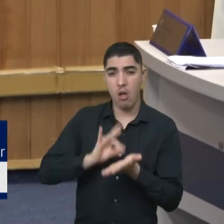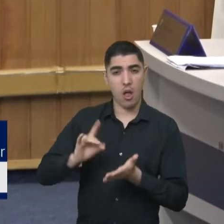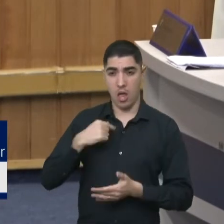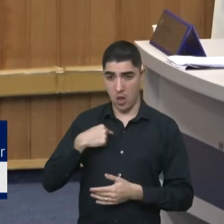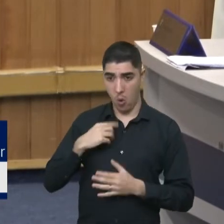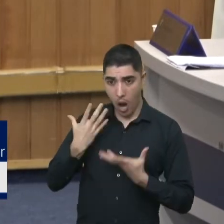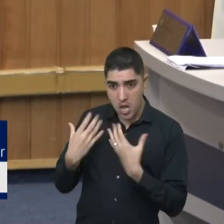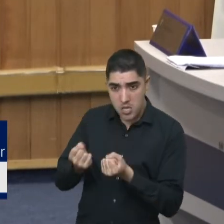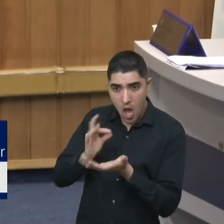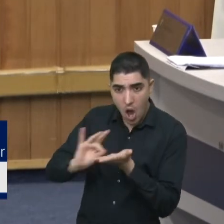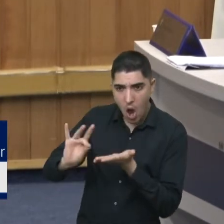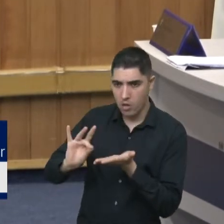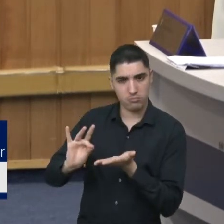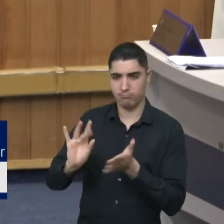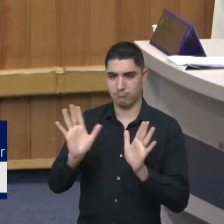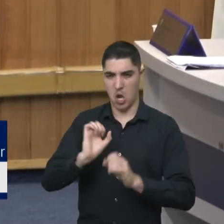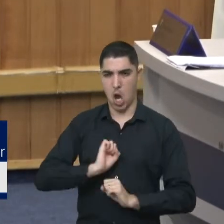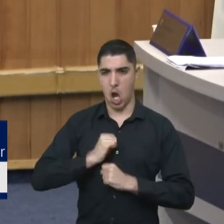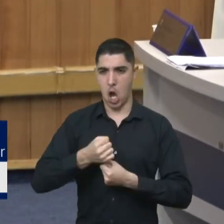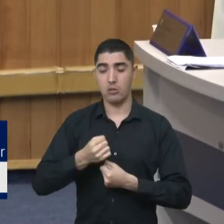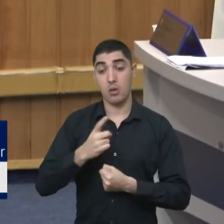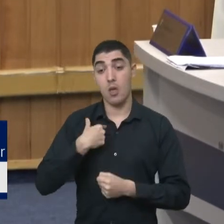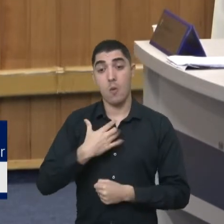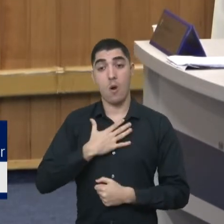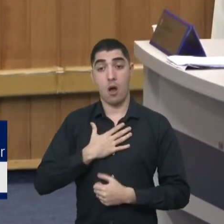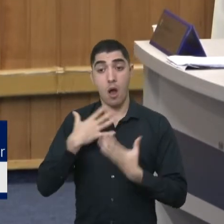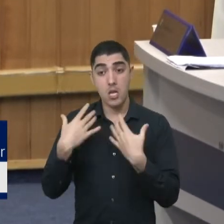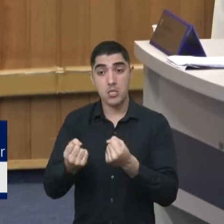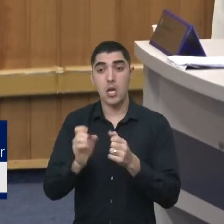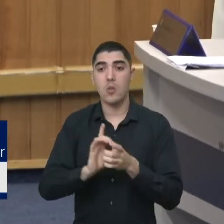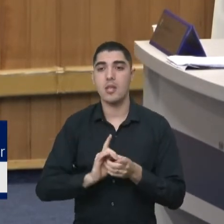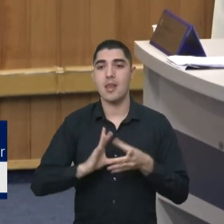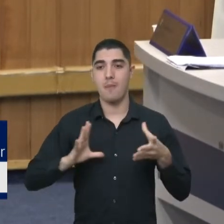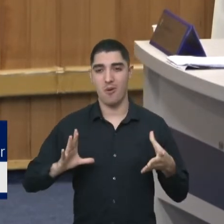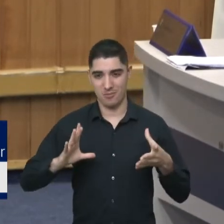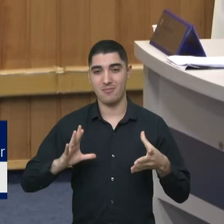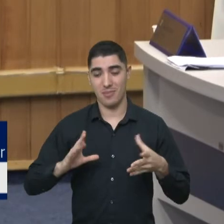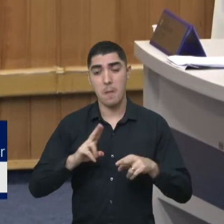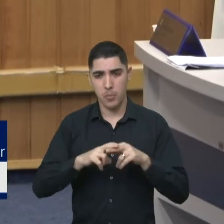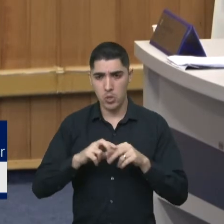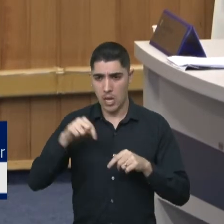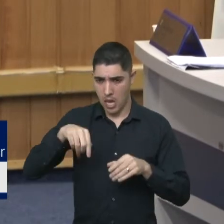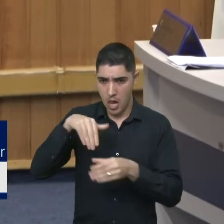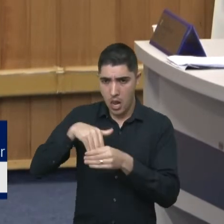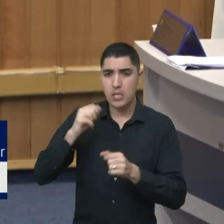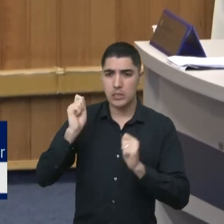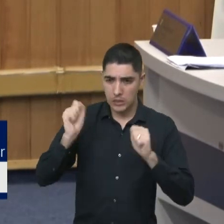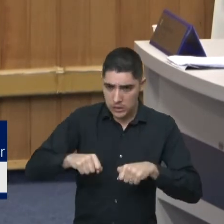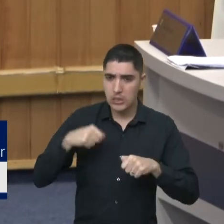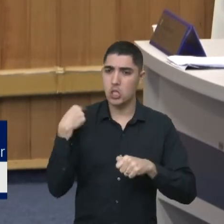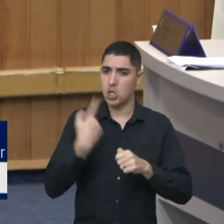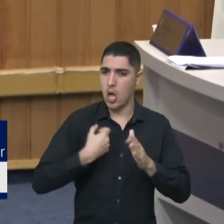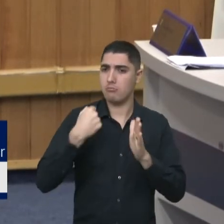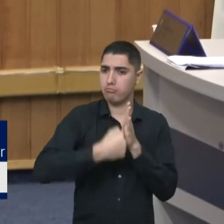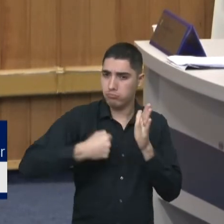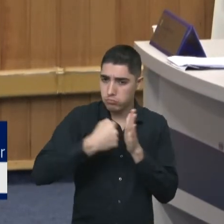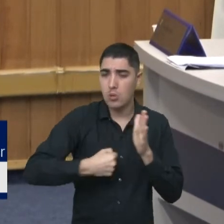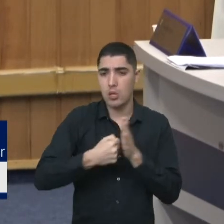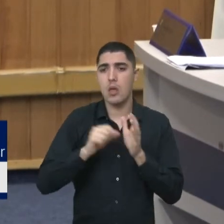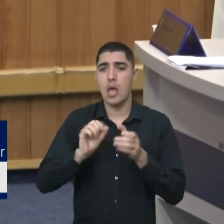ódio, eu sou a favor da democracia. E a gente tem que combater, sim, essa eleição para a gente lutar pela